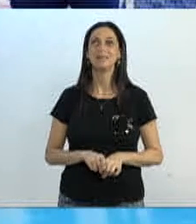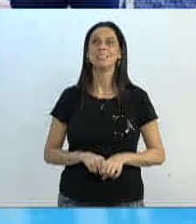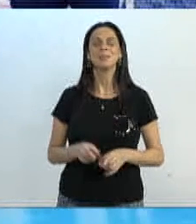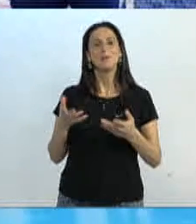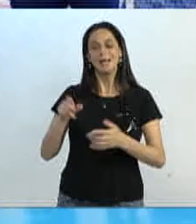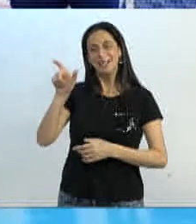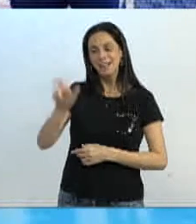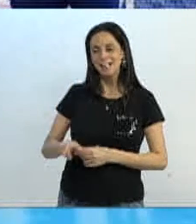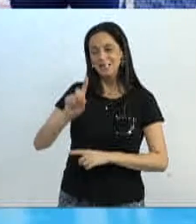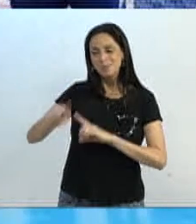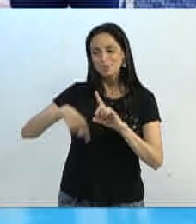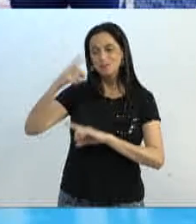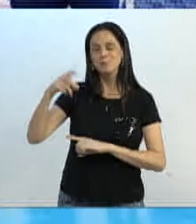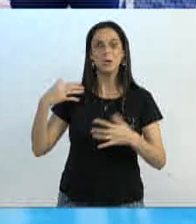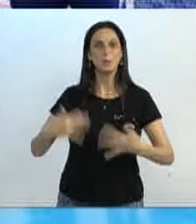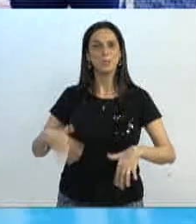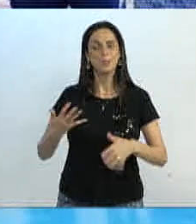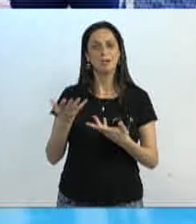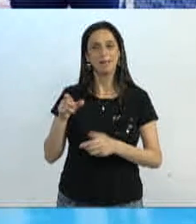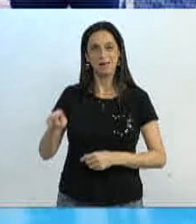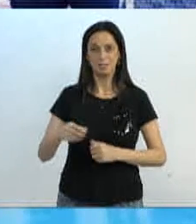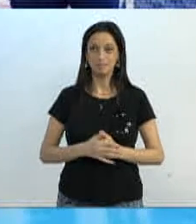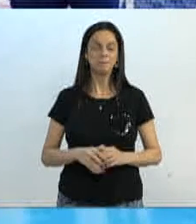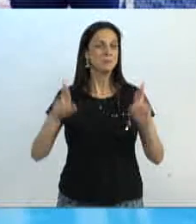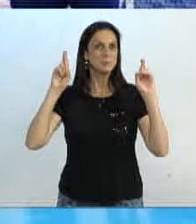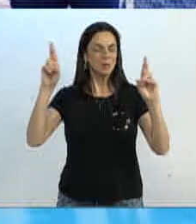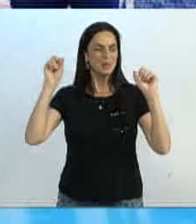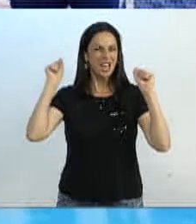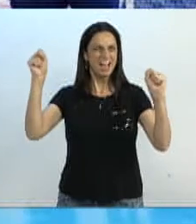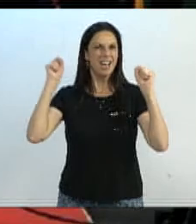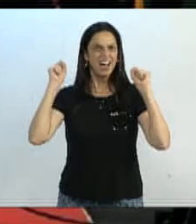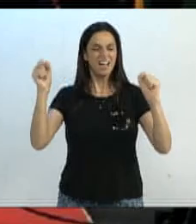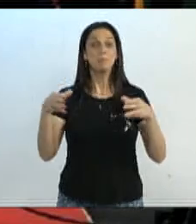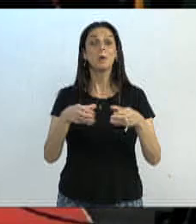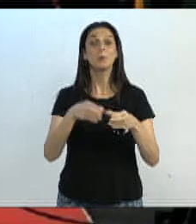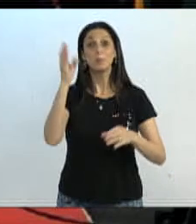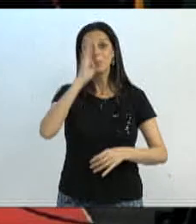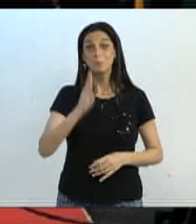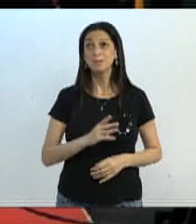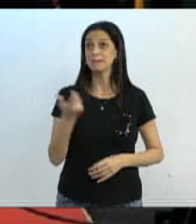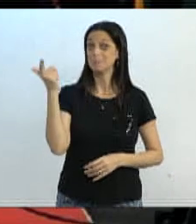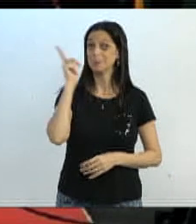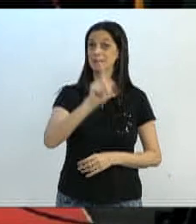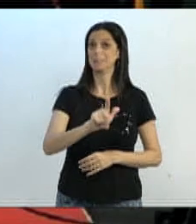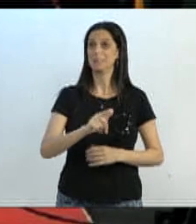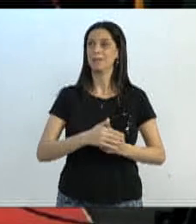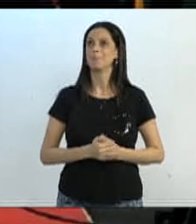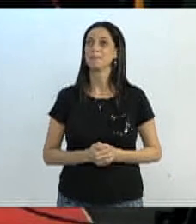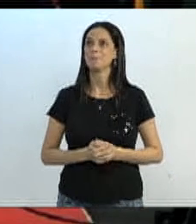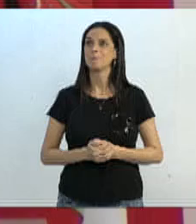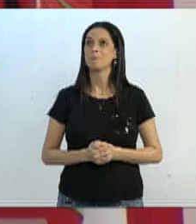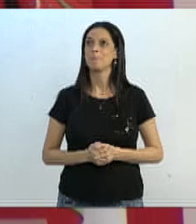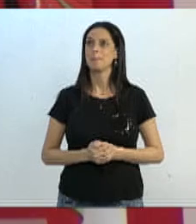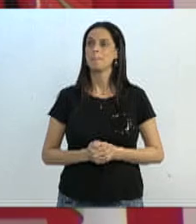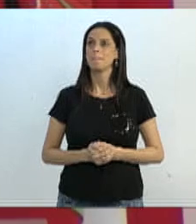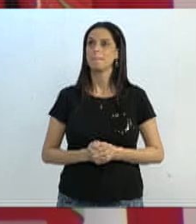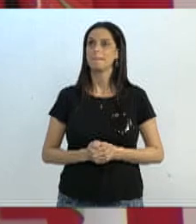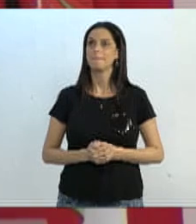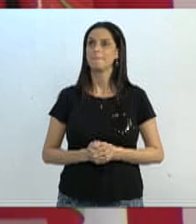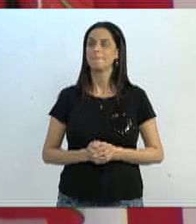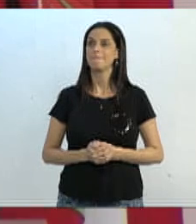sucesso aí para o Tainan, né, mas torcendo sempre para a nossa seleção, né, para a seleção brasileira.